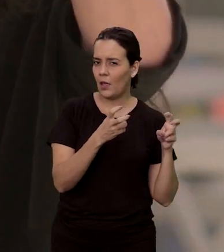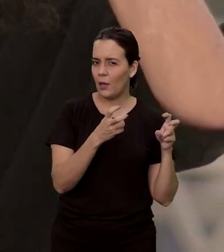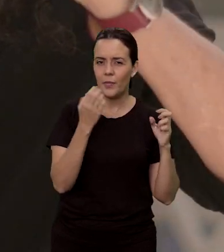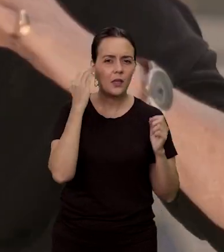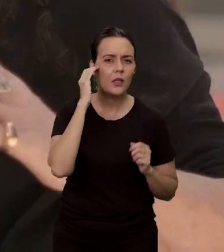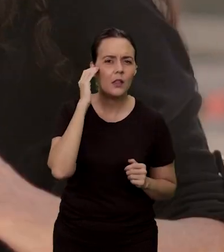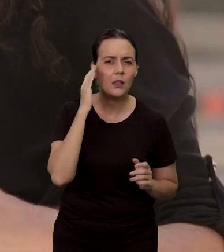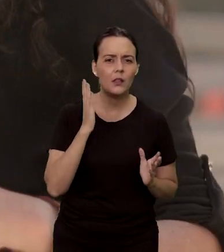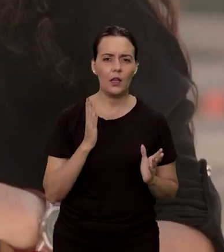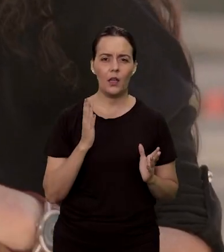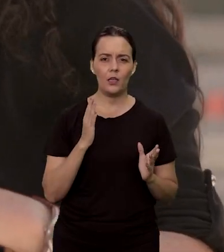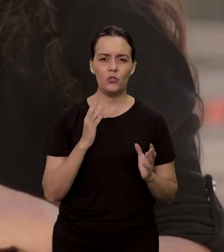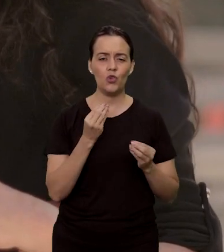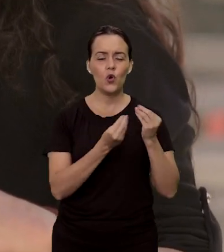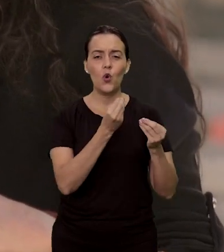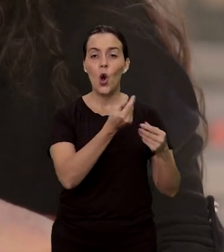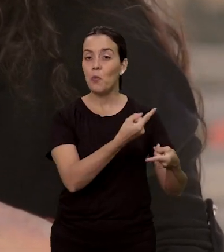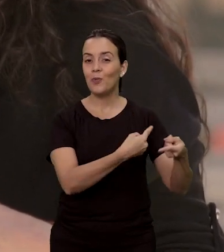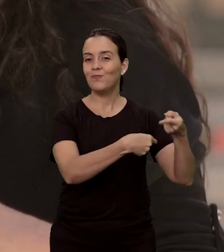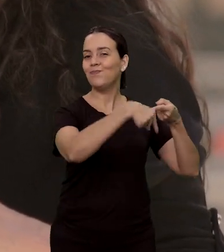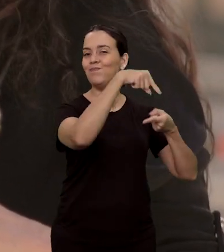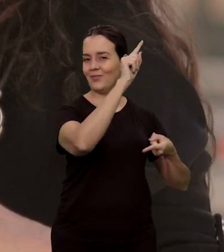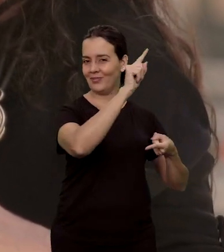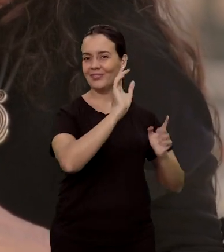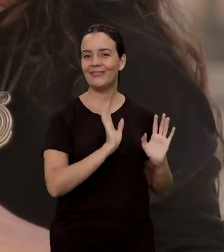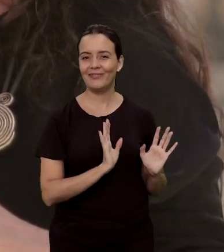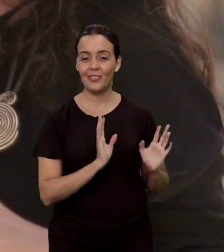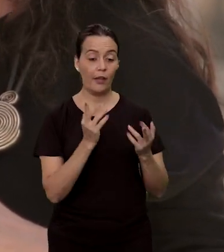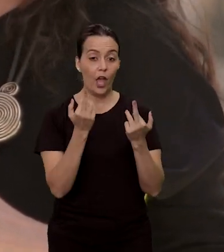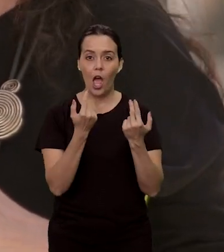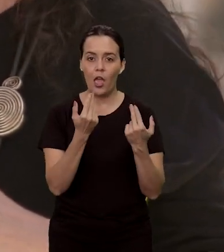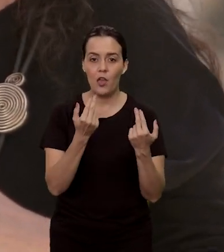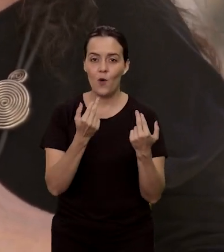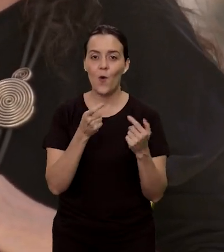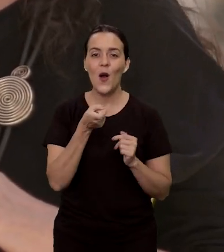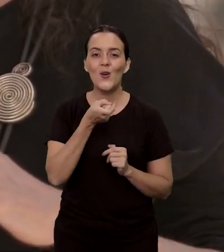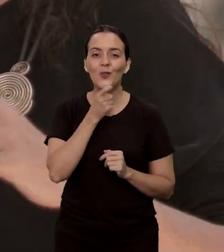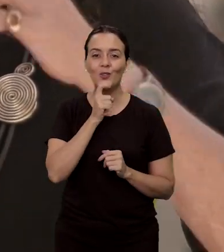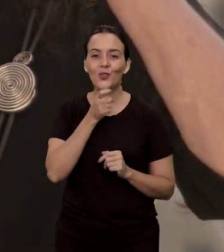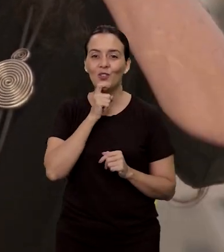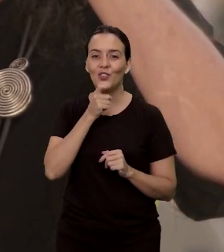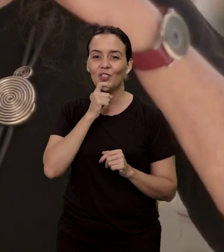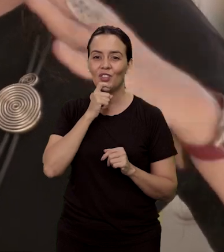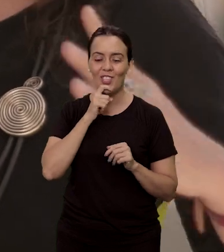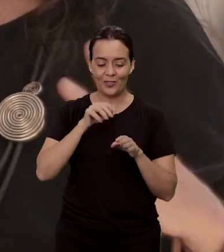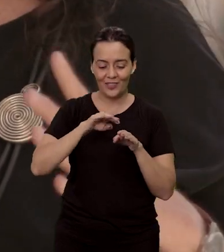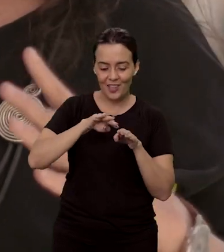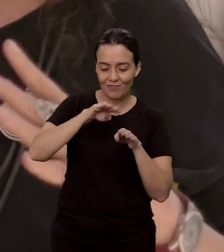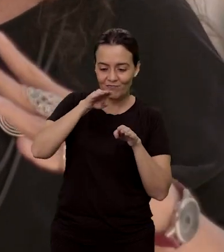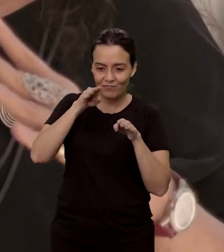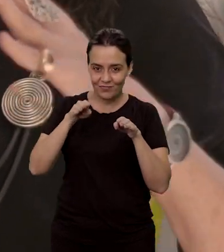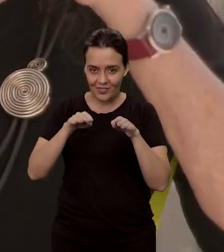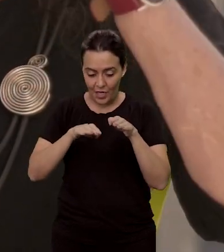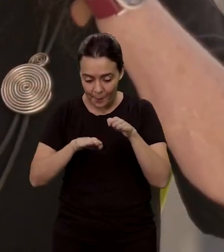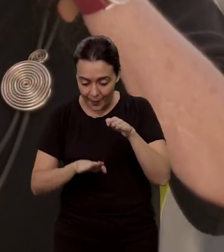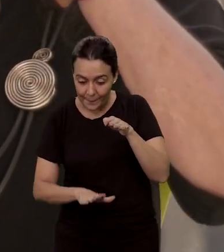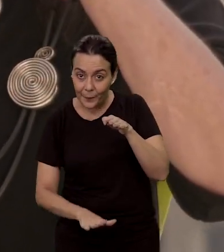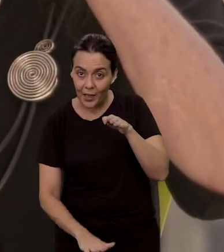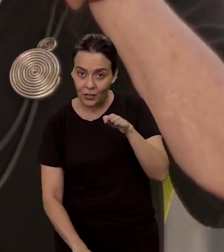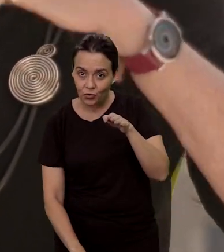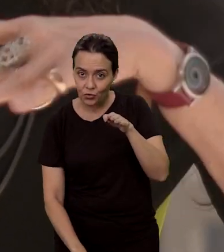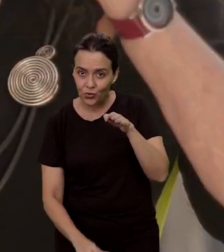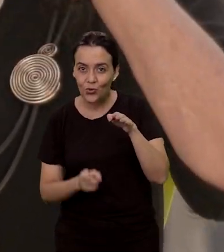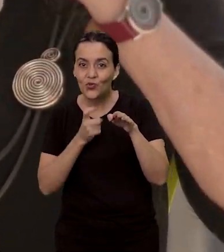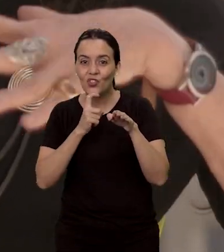É um iceberg. E a pontinha do iceberg é o que é o PIB MED. Mas abaixo tem toda a